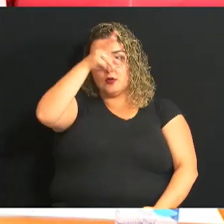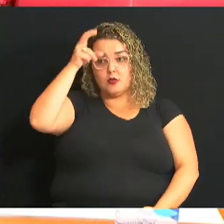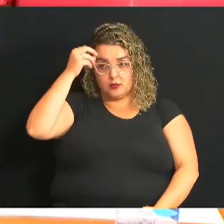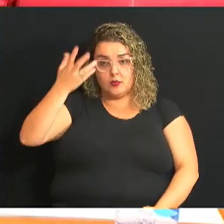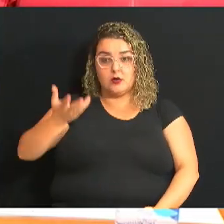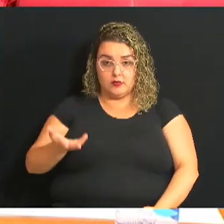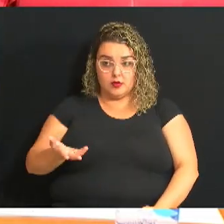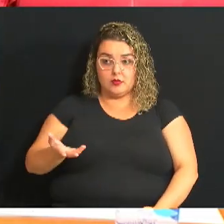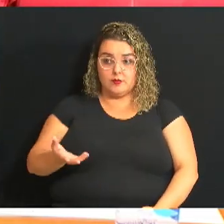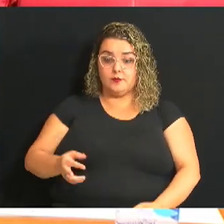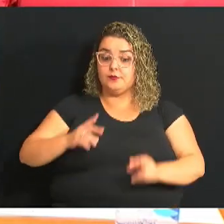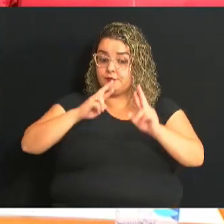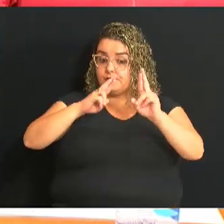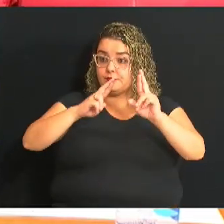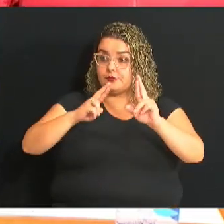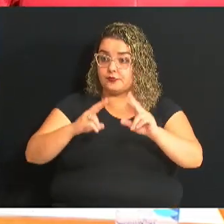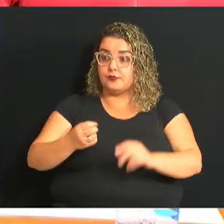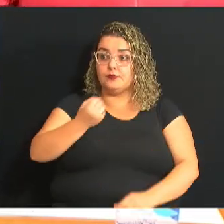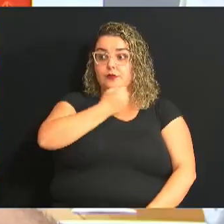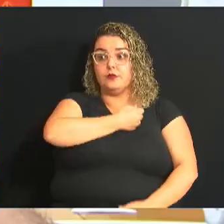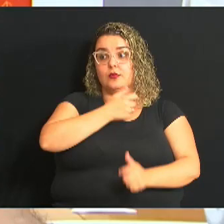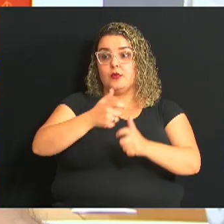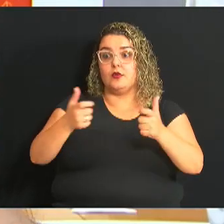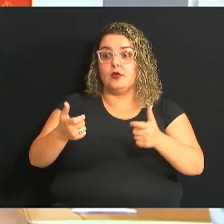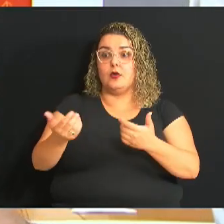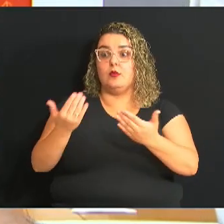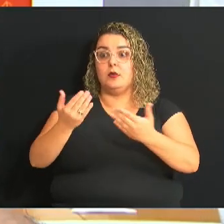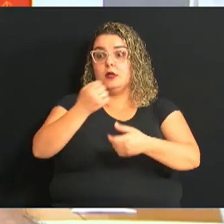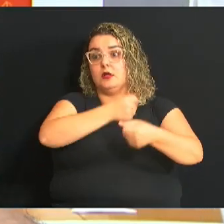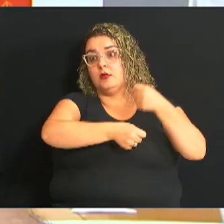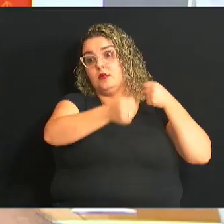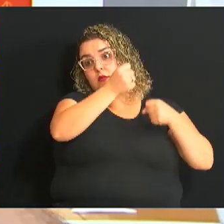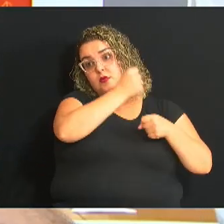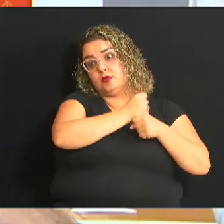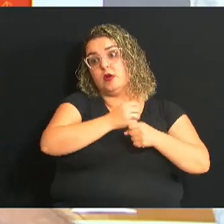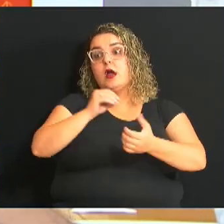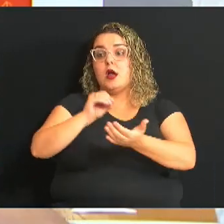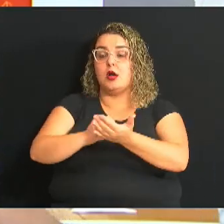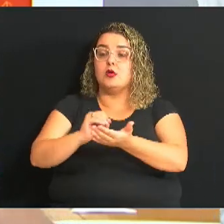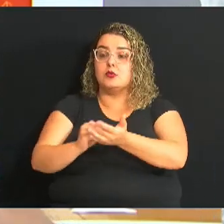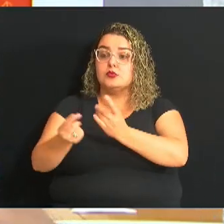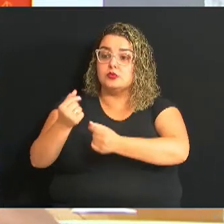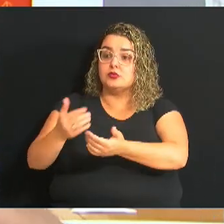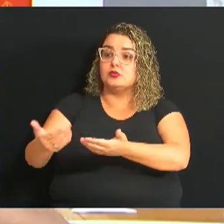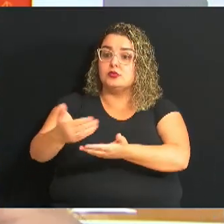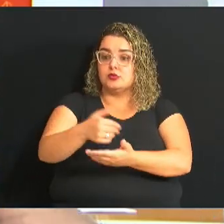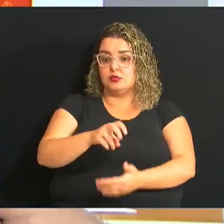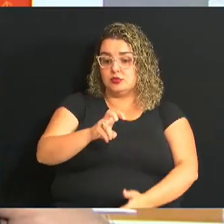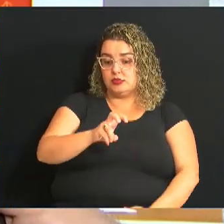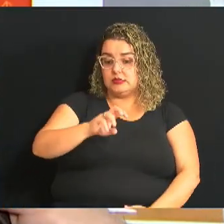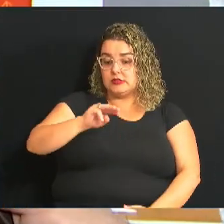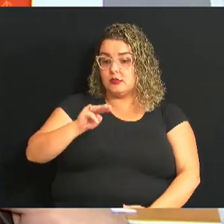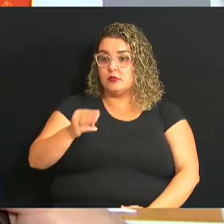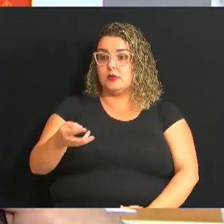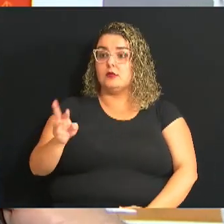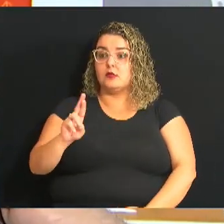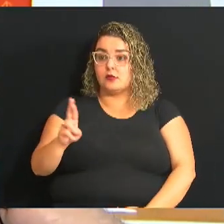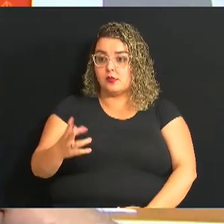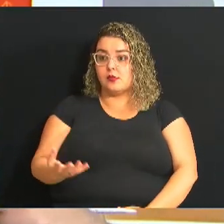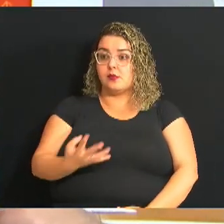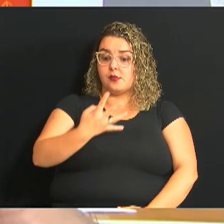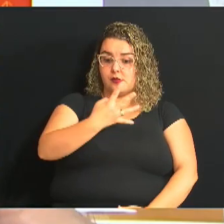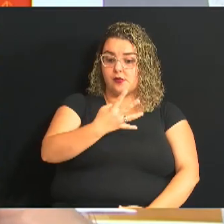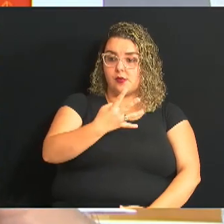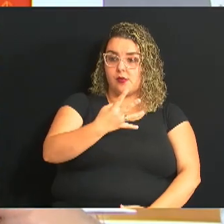os números aumentem com relação ao ano passado. A última arrecadação do ano passado foi em torno de 5 milhões de reais. 4 milhões e